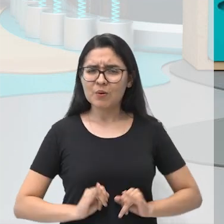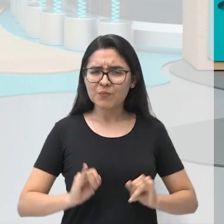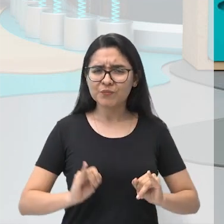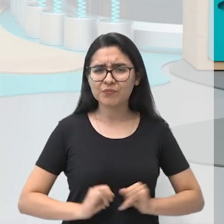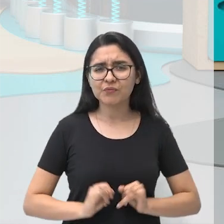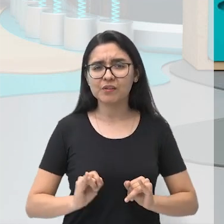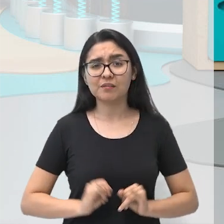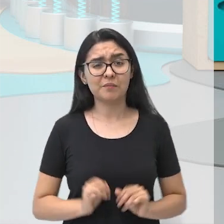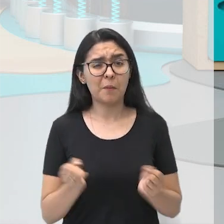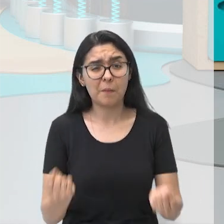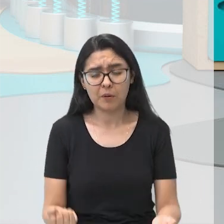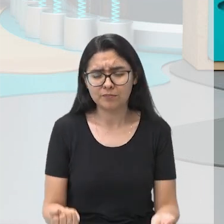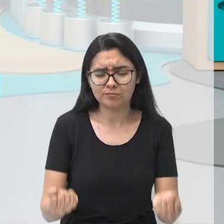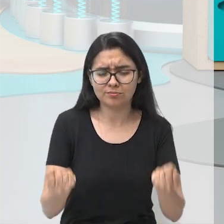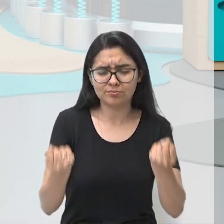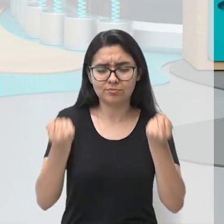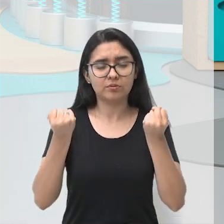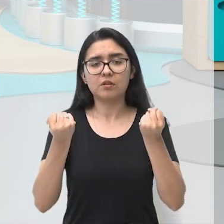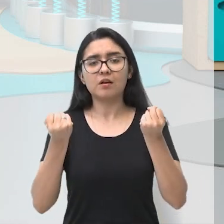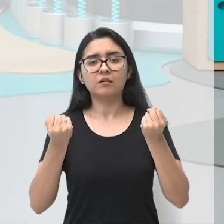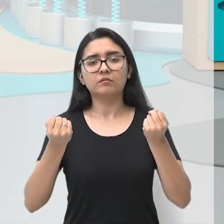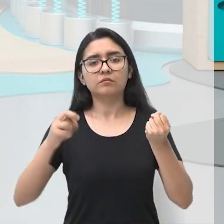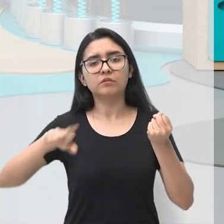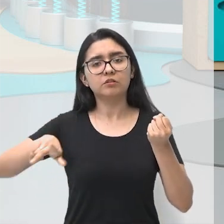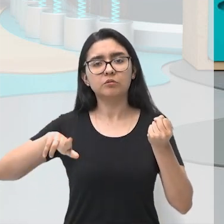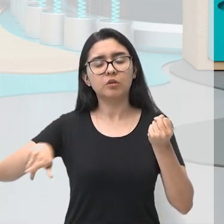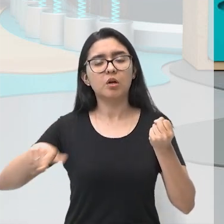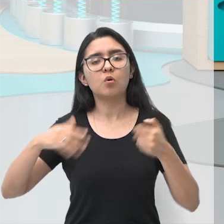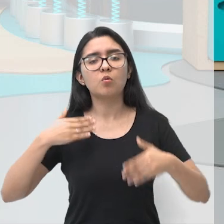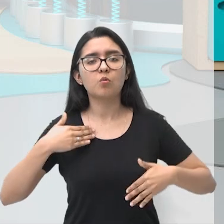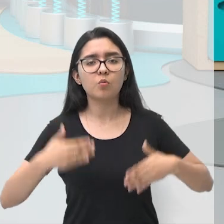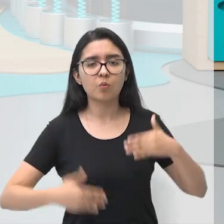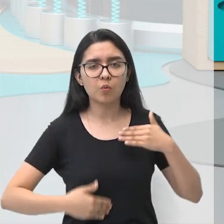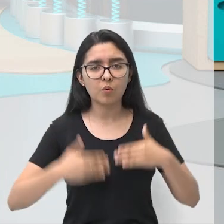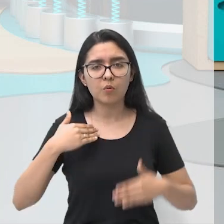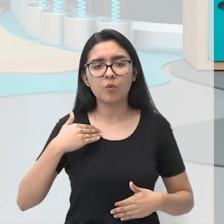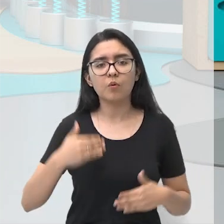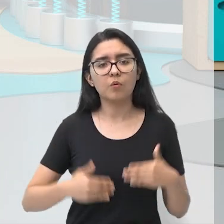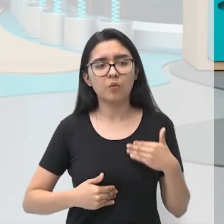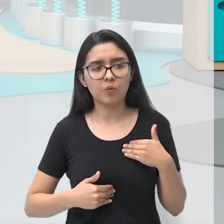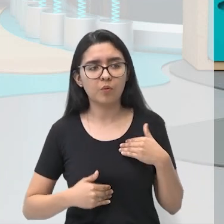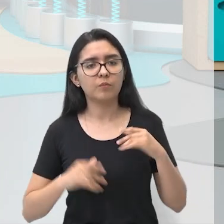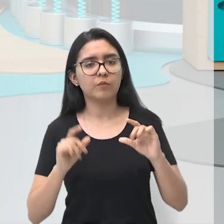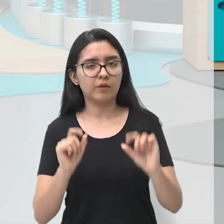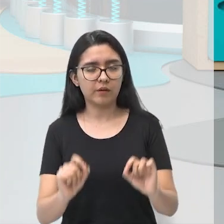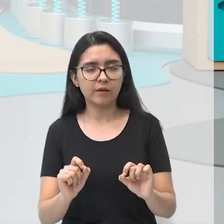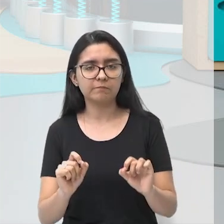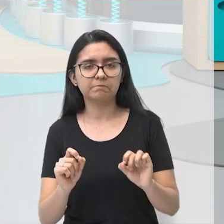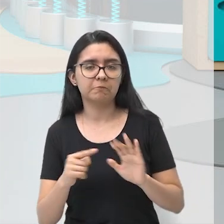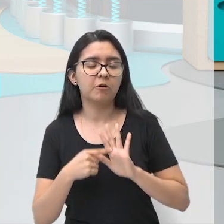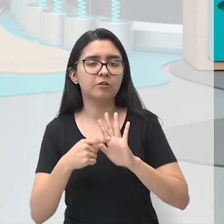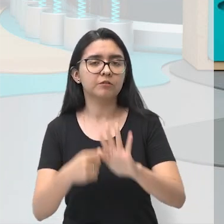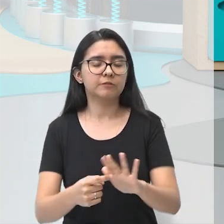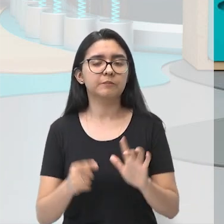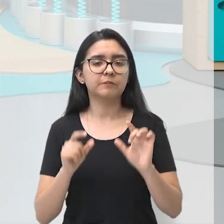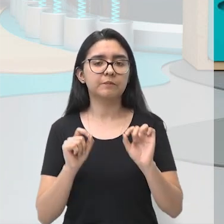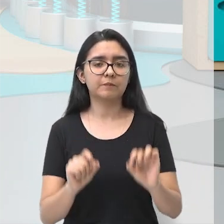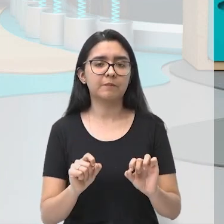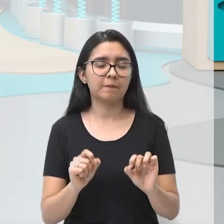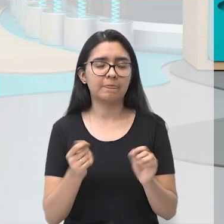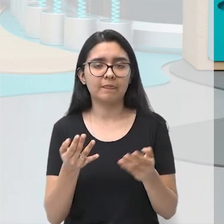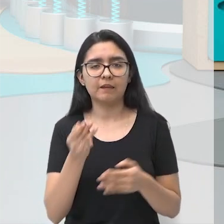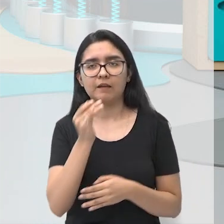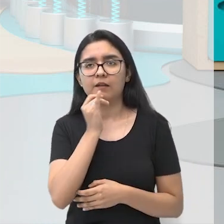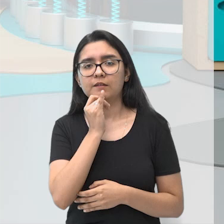erguendo esse peso todo, mas na verdade o corpo dela responde, dá para ela uma resposta, como é que eu